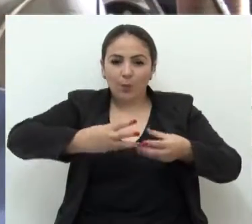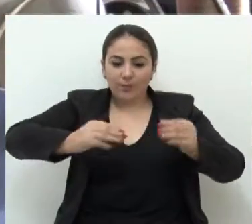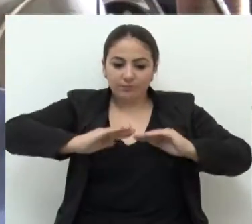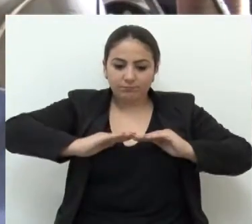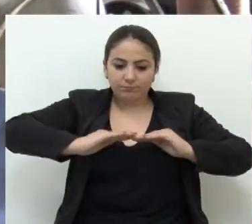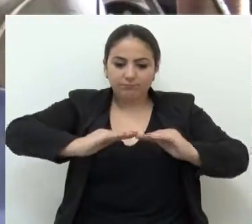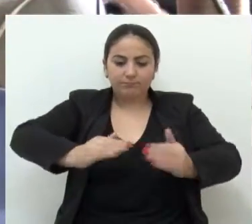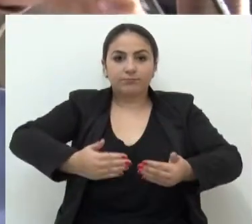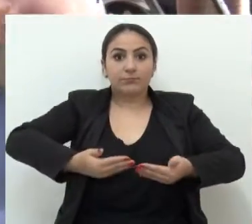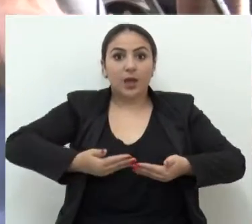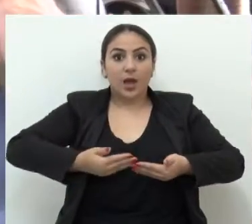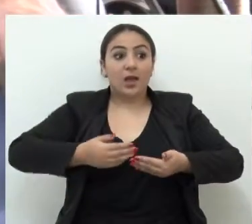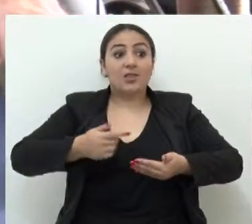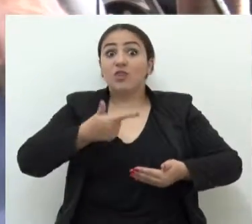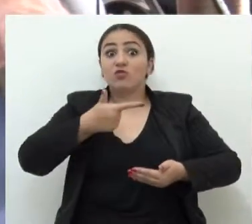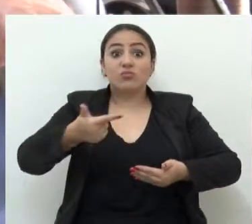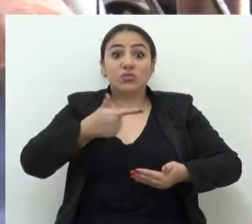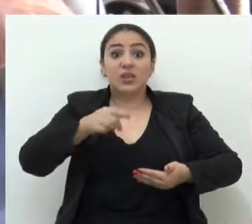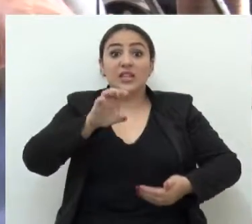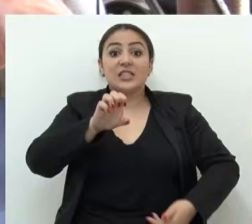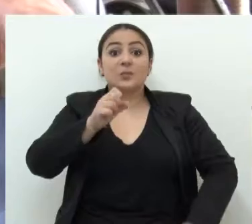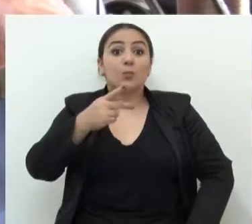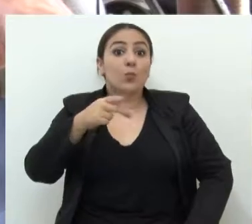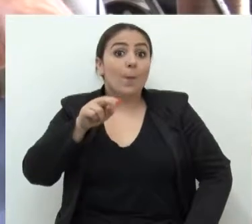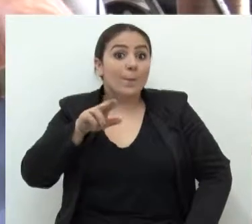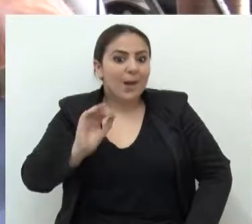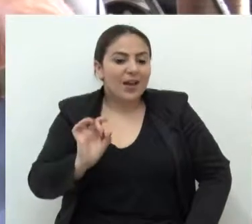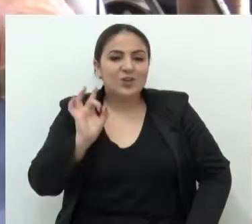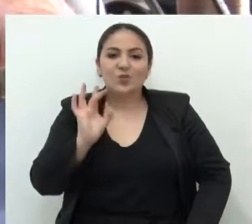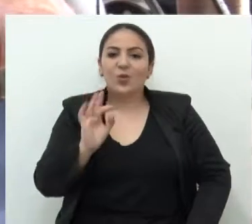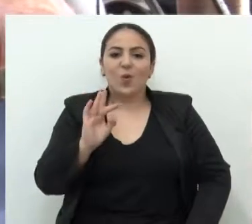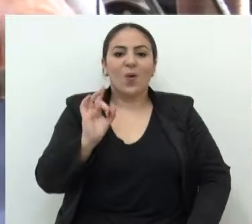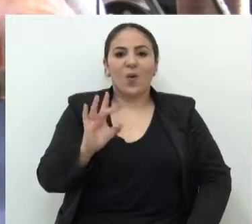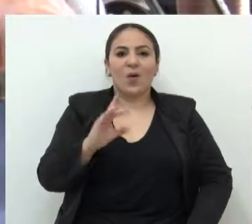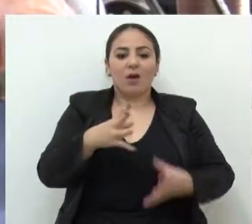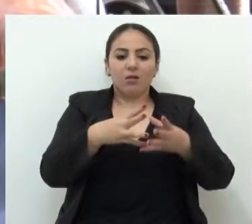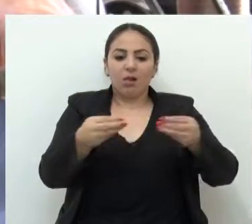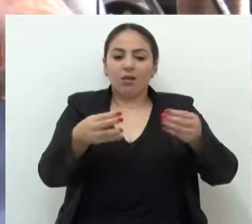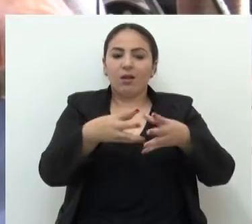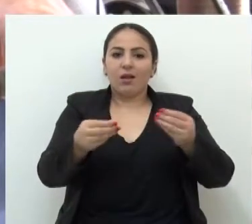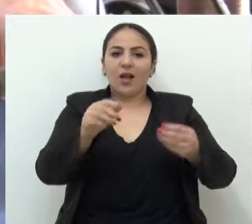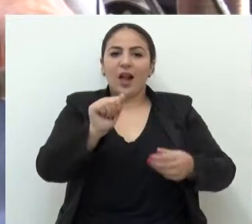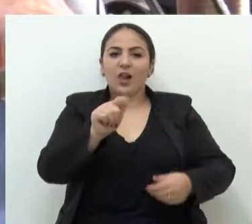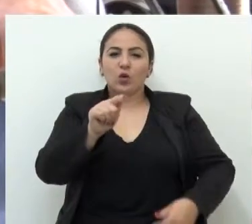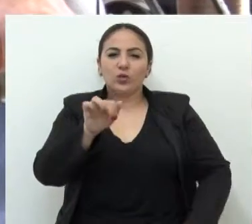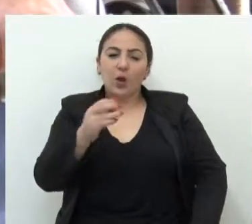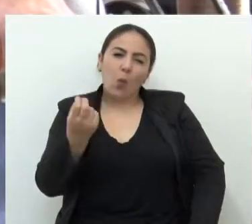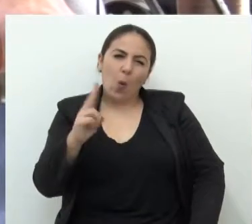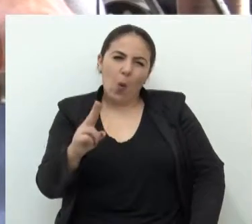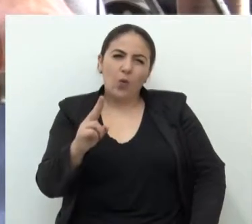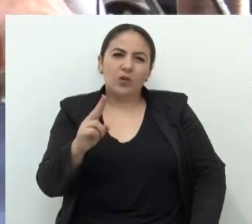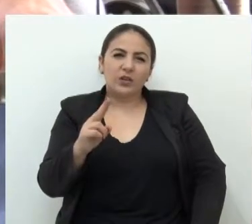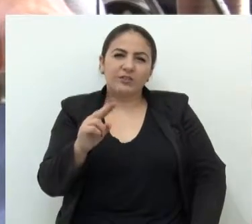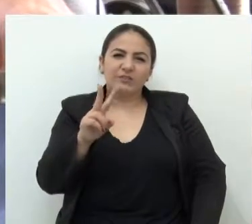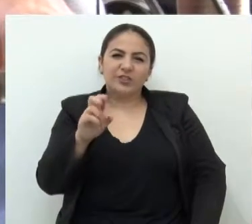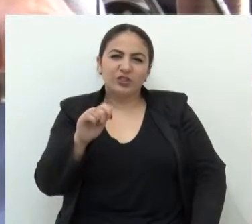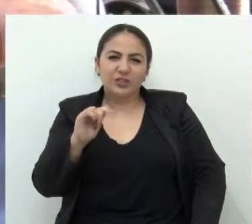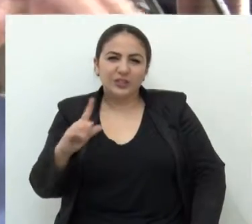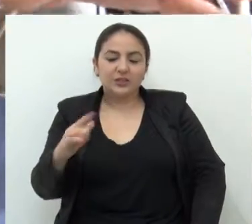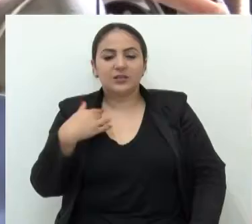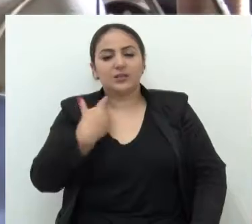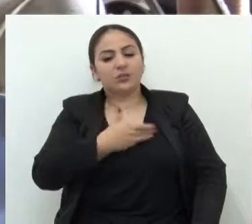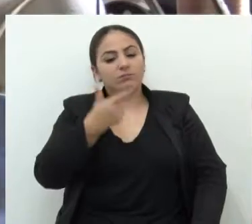e naquela época não tinha espuma, era algodão e às vezes até com crina, aquela crina